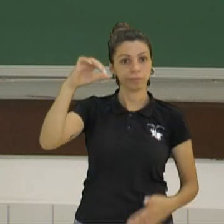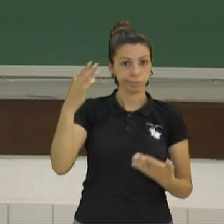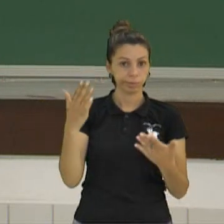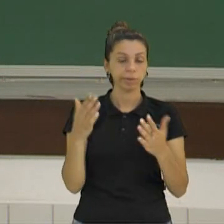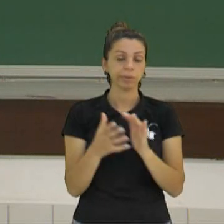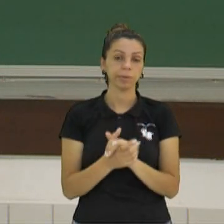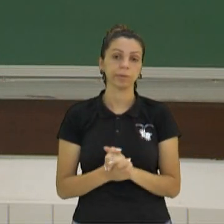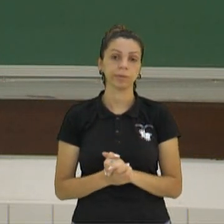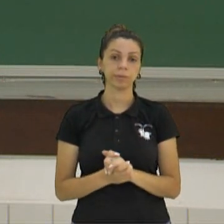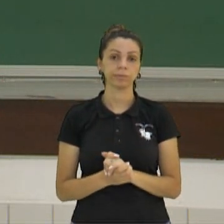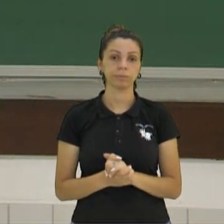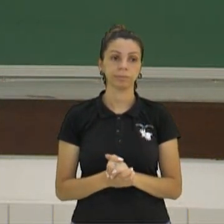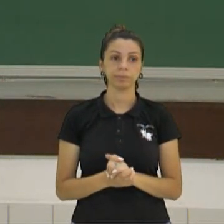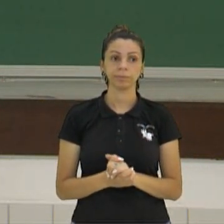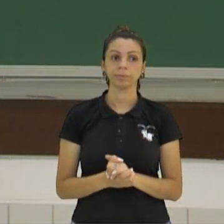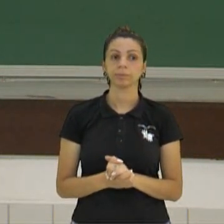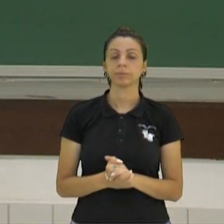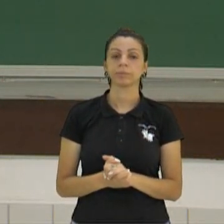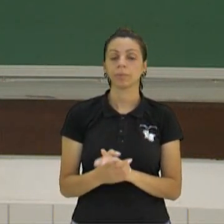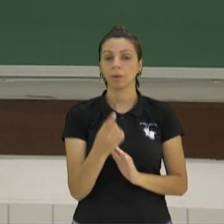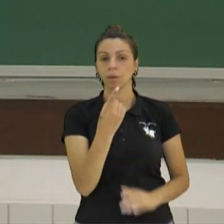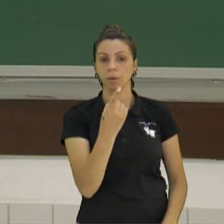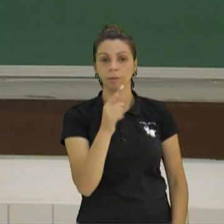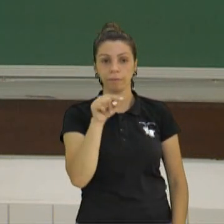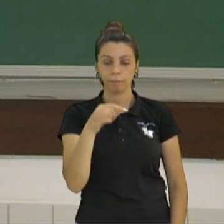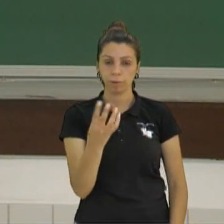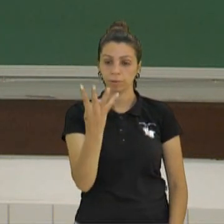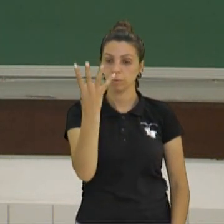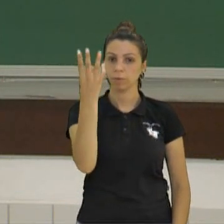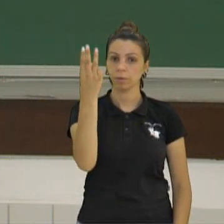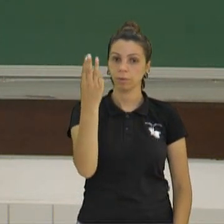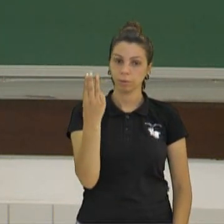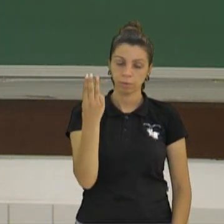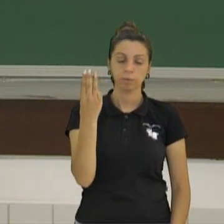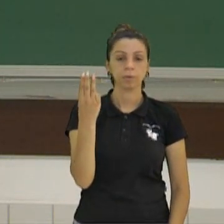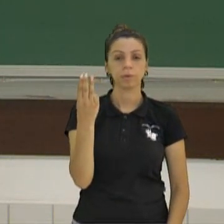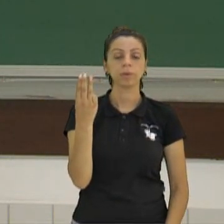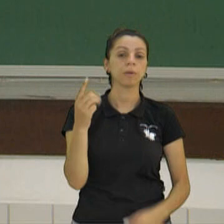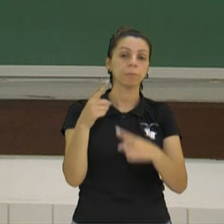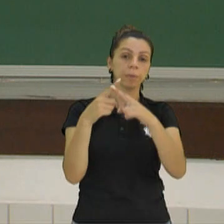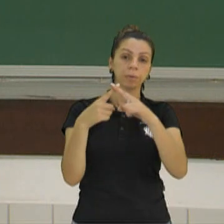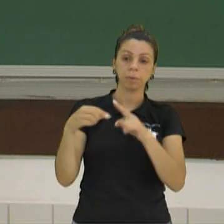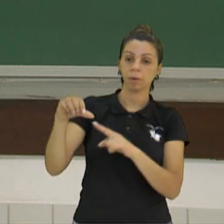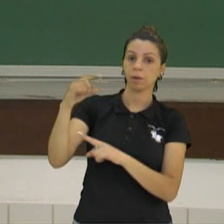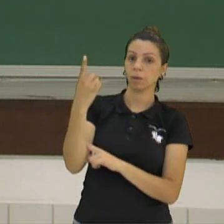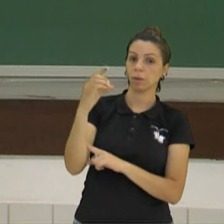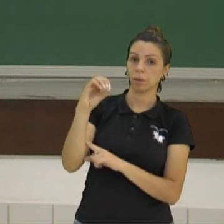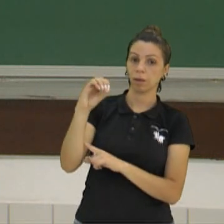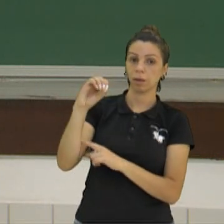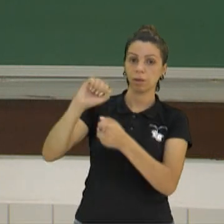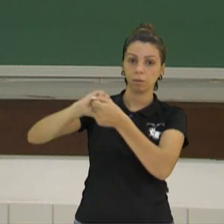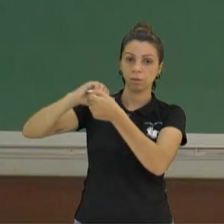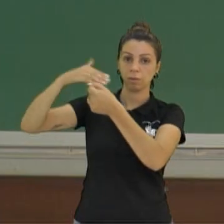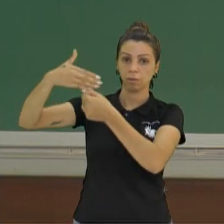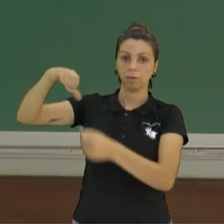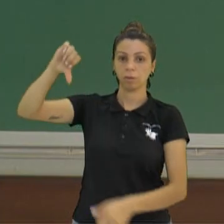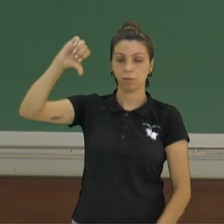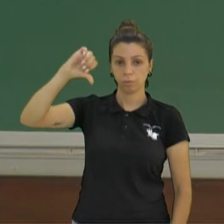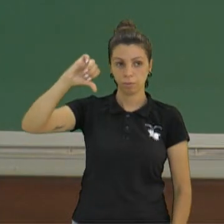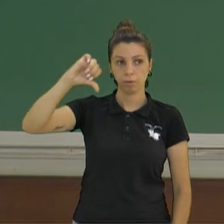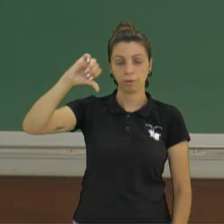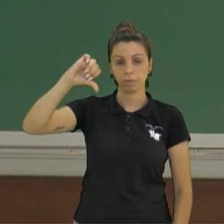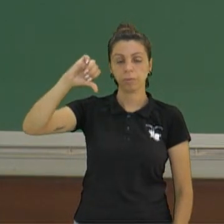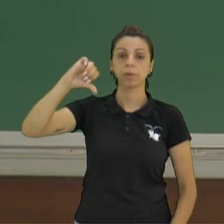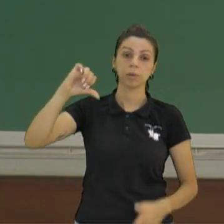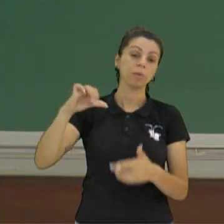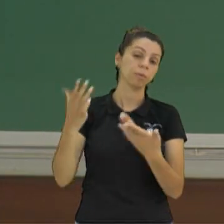potência de 10 que eu vou multiplicar. Então, eu vou pegar esse número aqui e vou multiplicar por 10 à nona para chegar nesse número aqui. Vou dividir esse número por